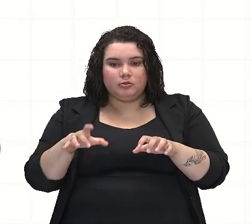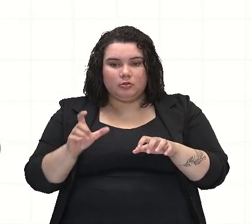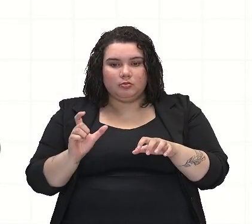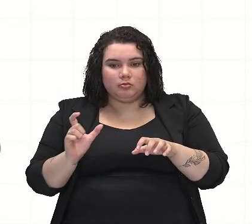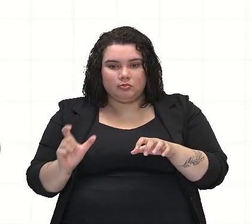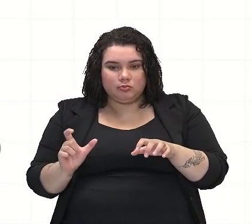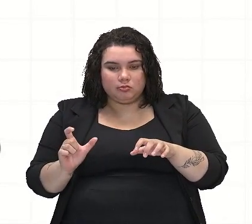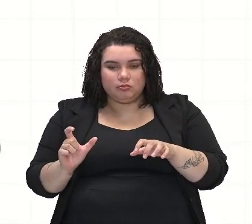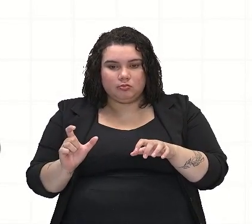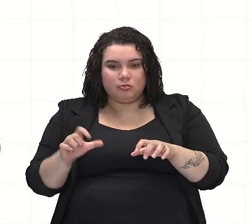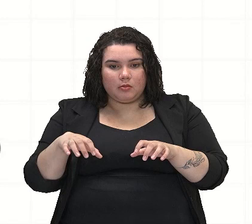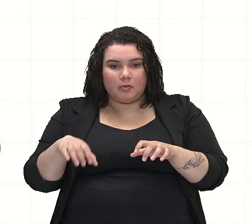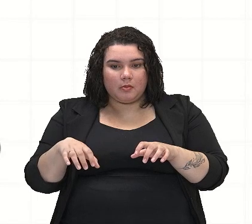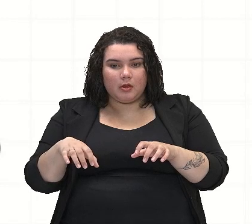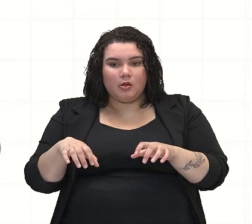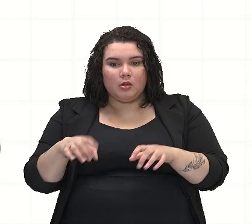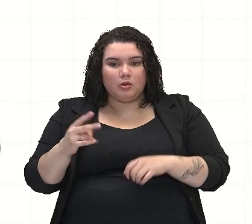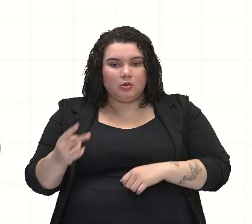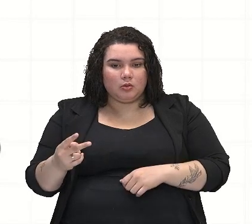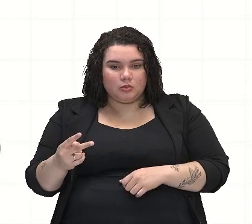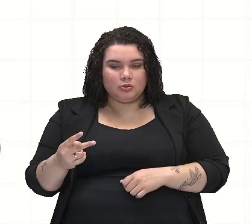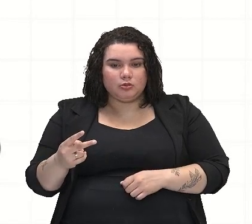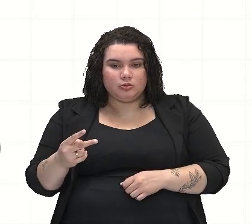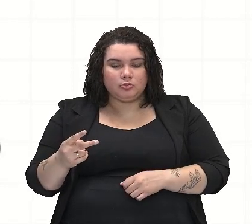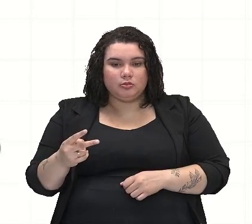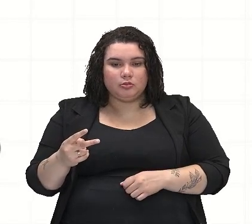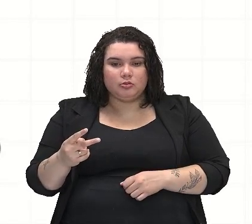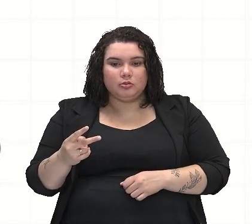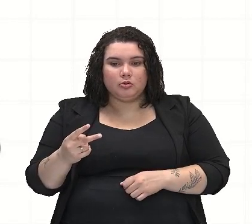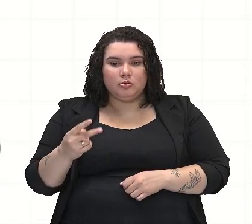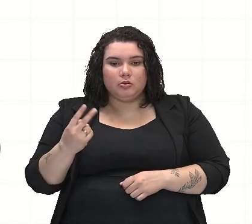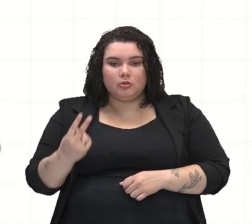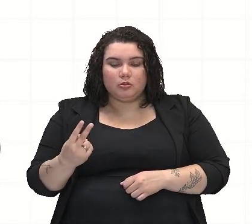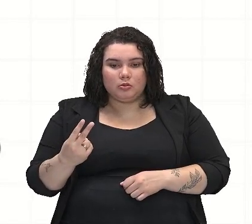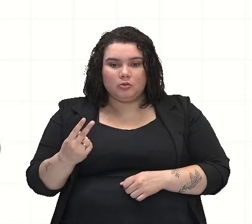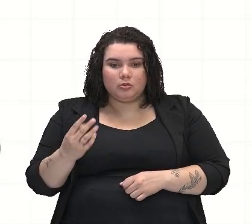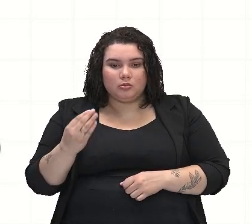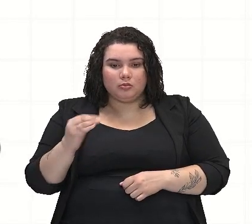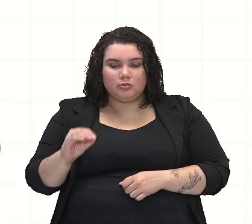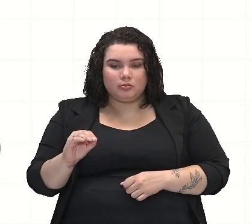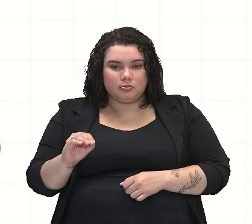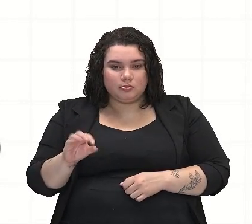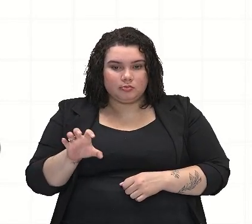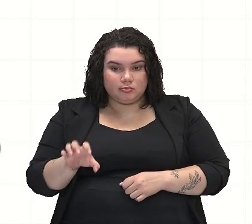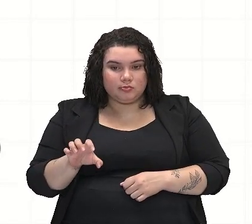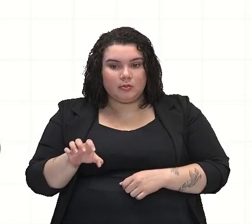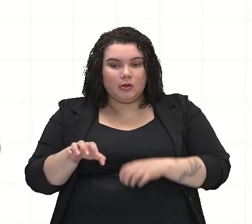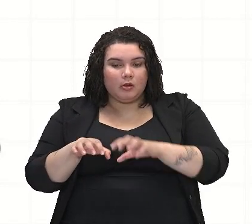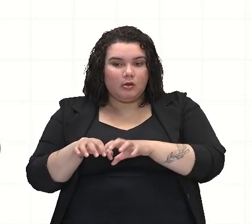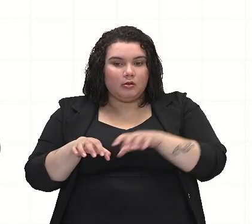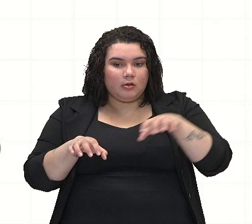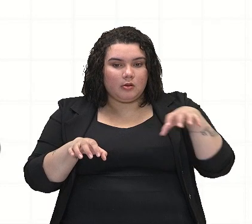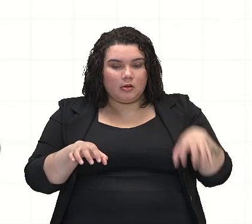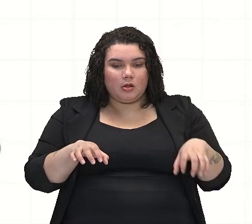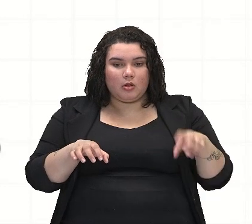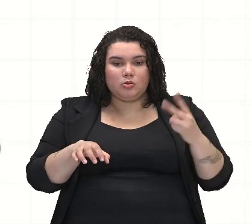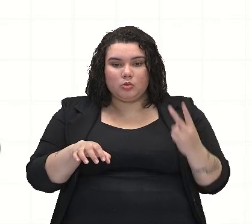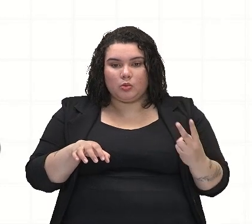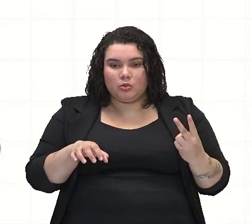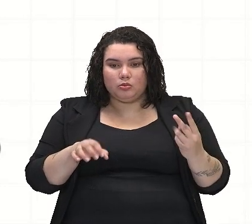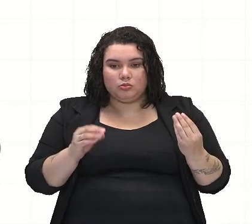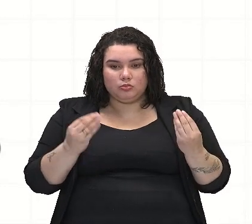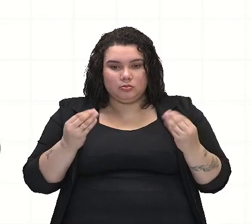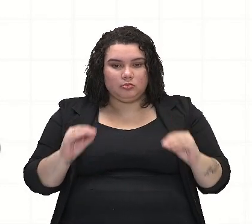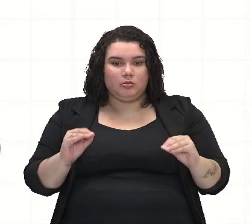Ah, nós temos o ponto médio, né? Eu tenho 2, medida 2 para cá e 2 para cá. Dividi bem